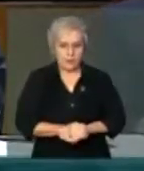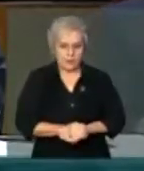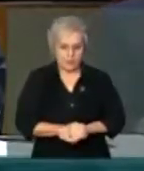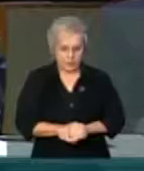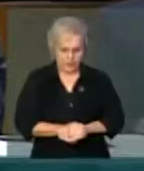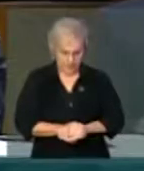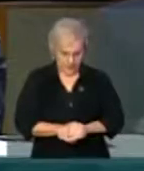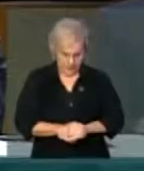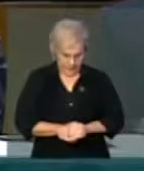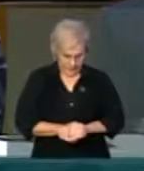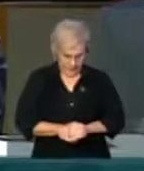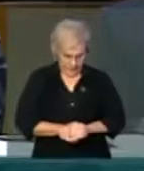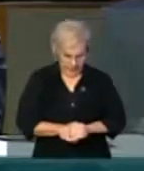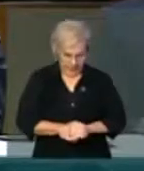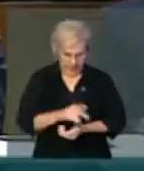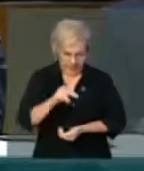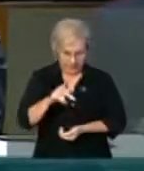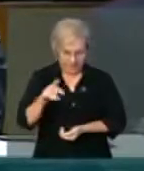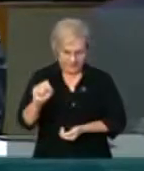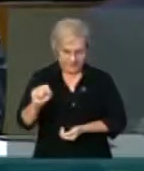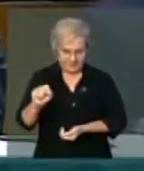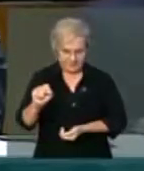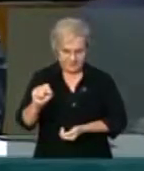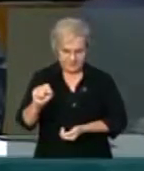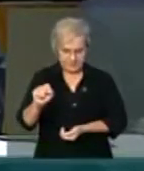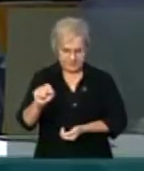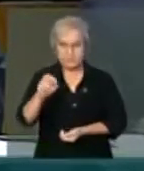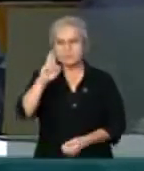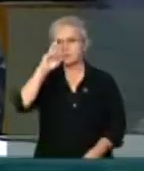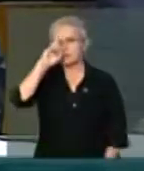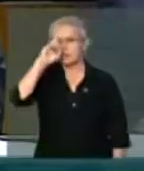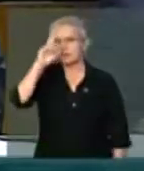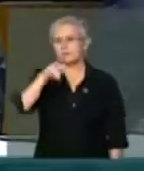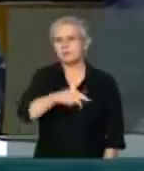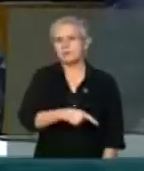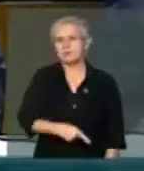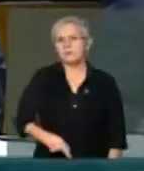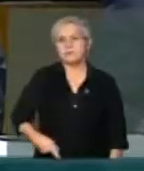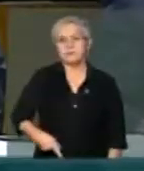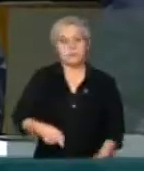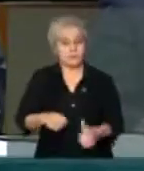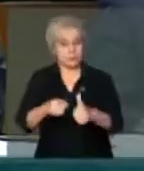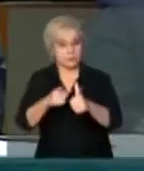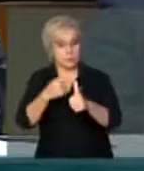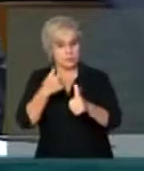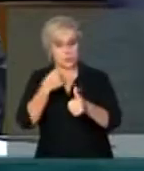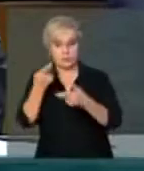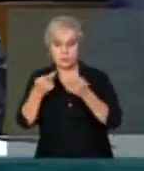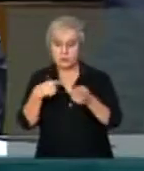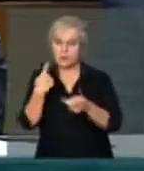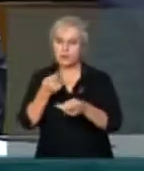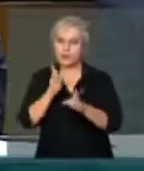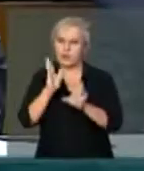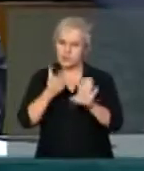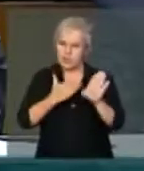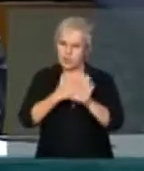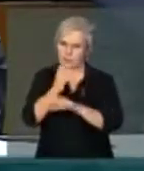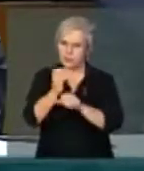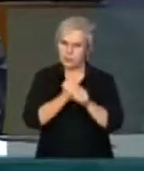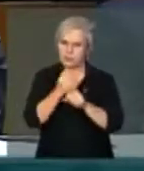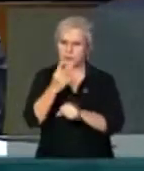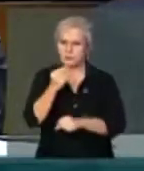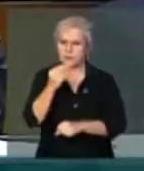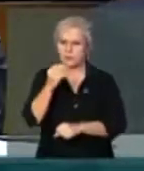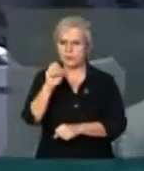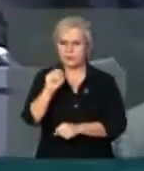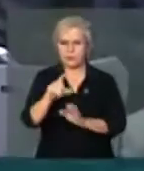Como vota PPS? Senhor presidente, primeiro é preciso dizer que nós aprovamos em 2008 a Lei